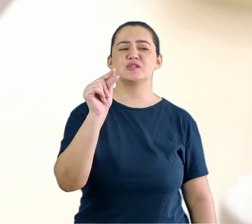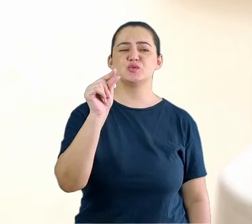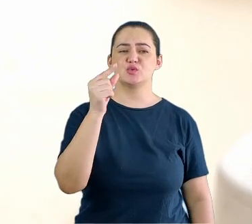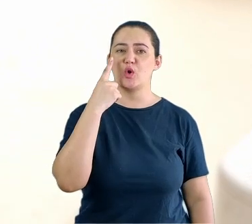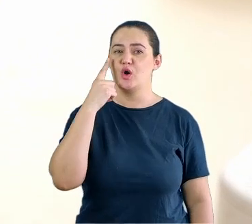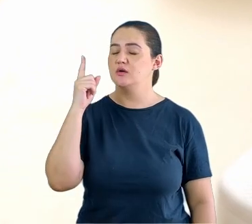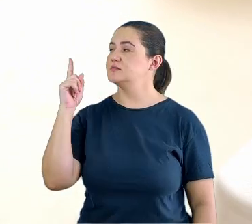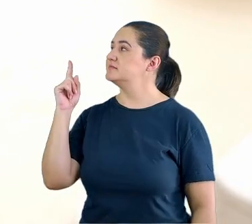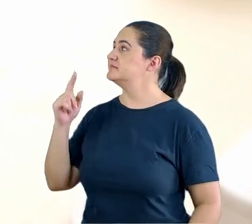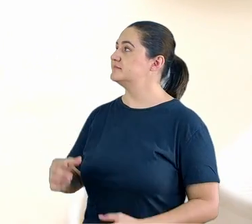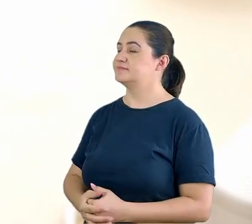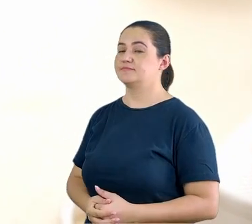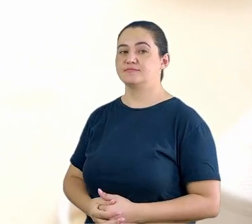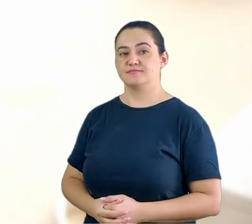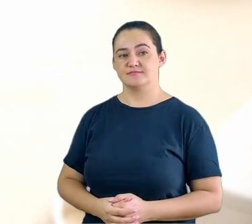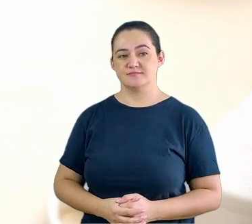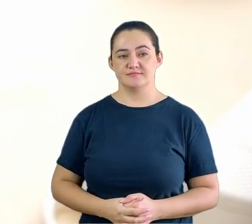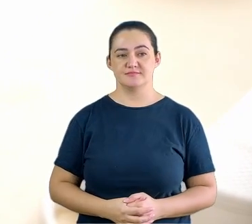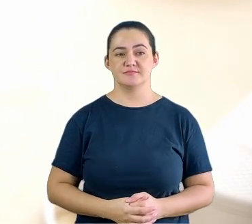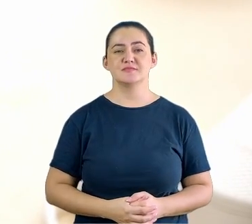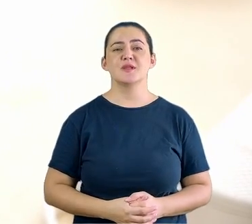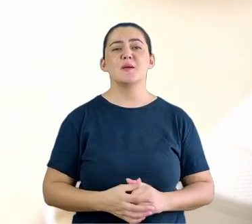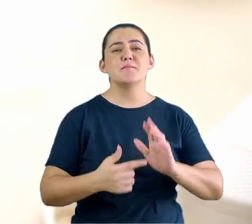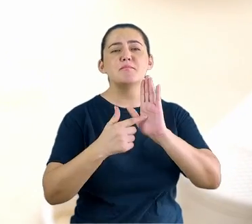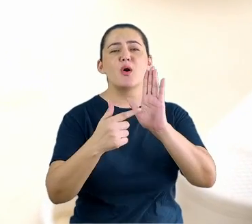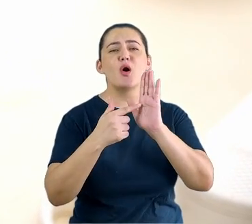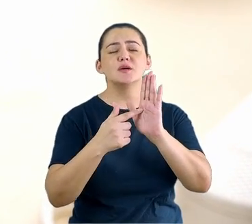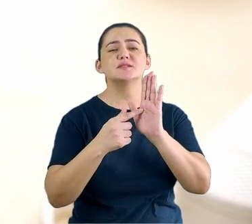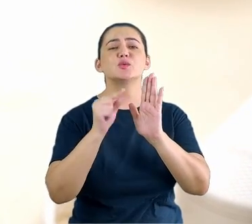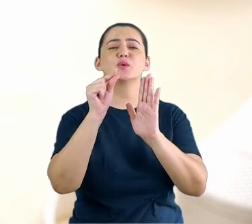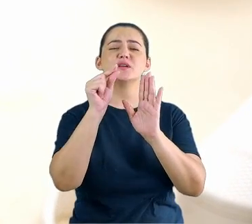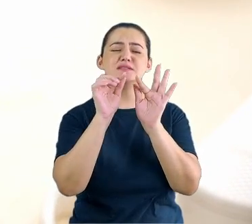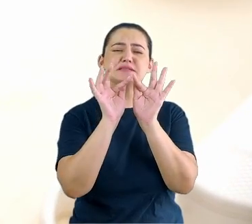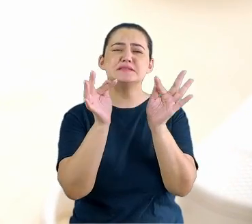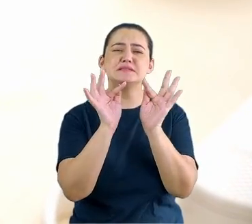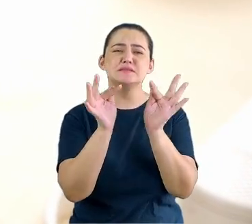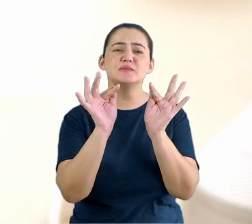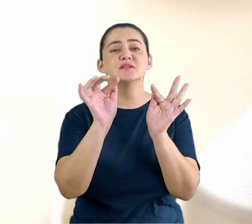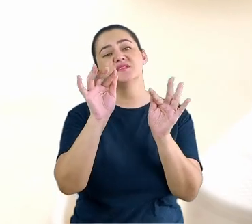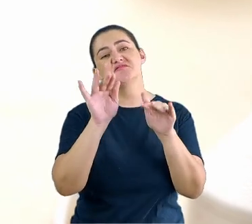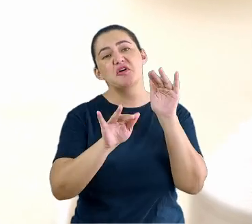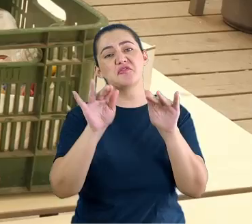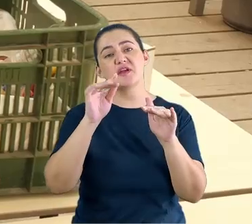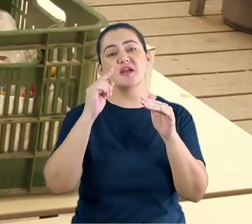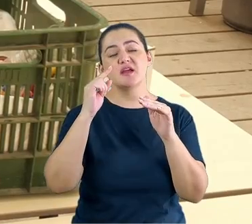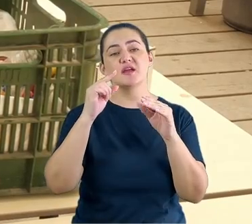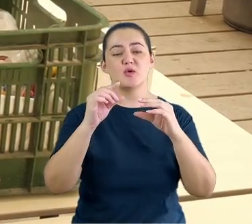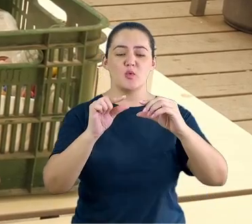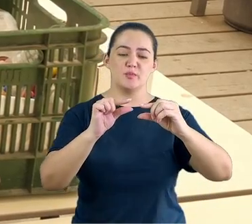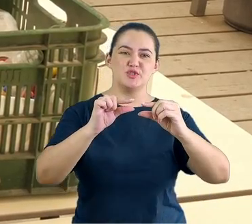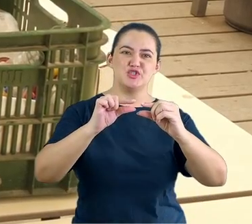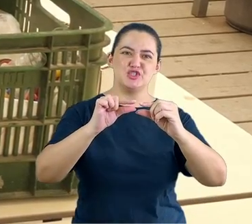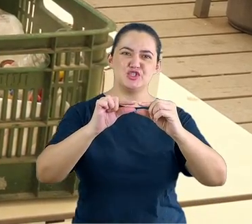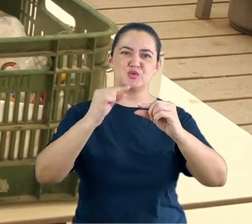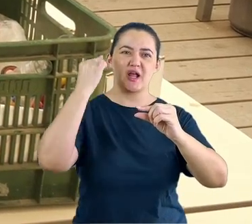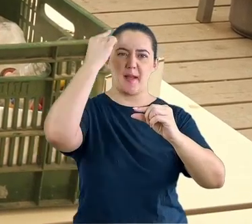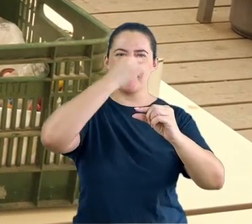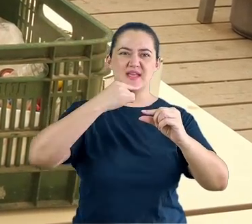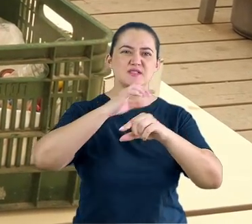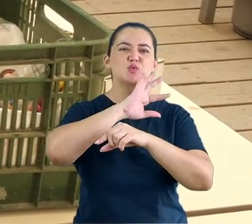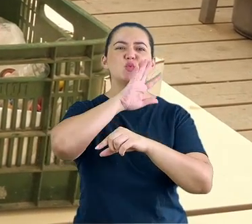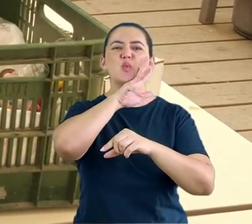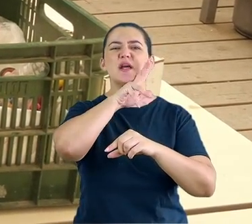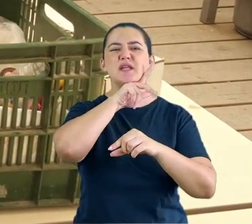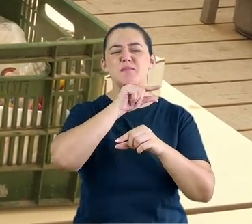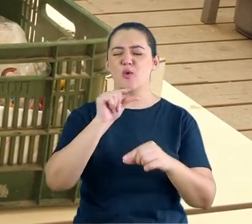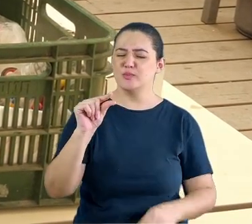pedacinho de cerâmica que mostra de maneira delicada, quem sabe, a cabeça de um animal, pode ser um dragão, alguma coisa